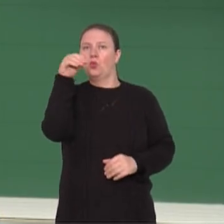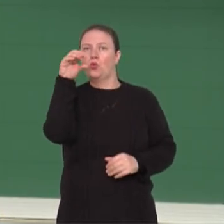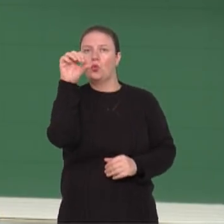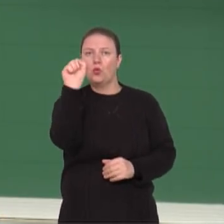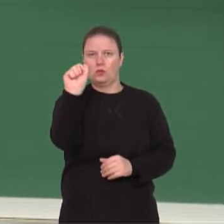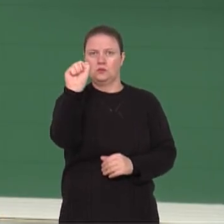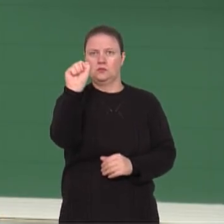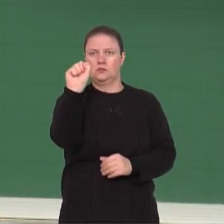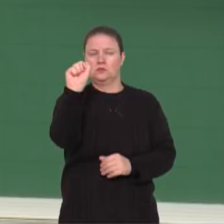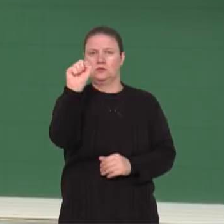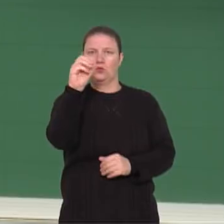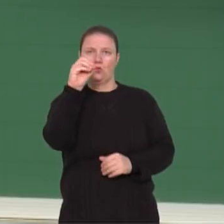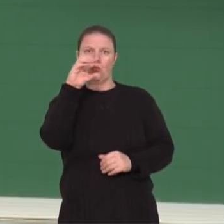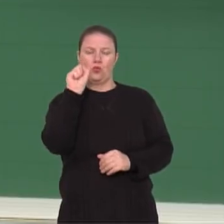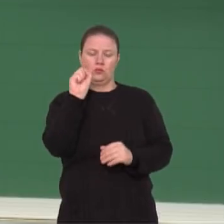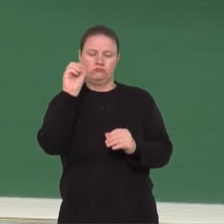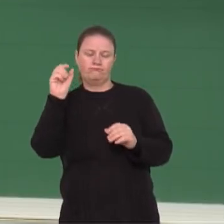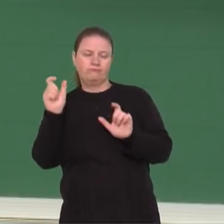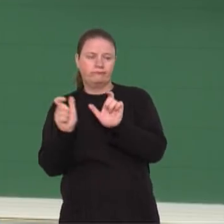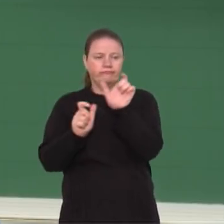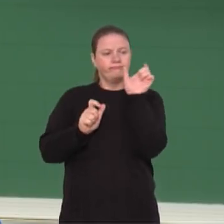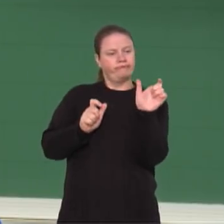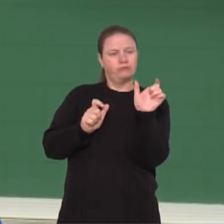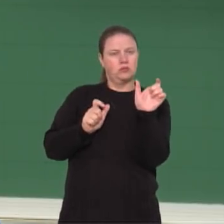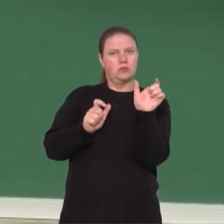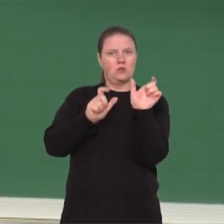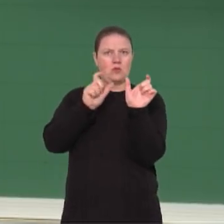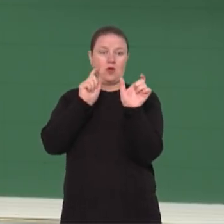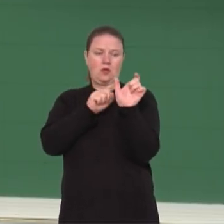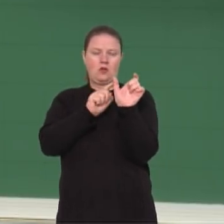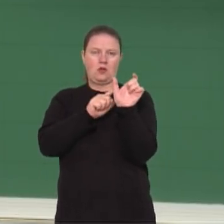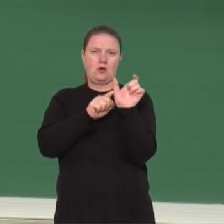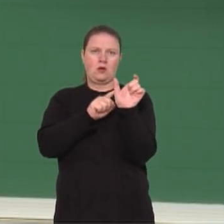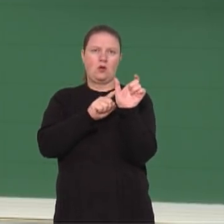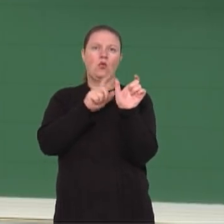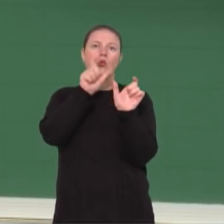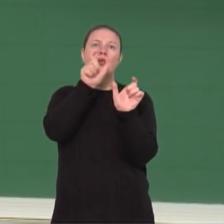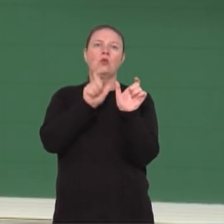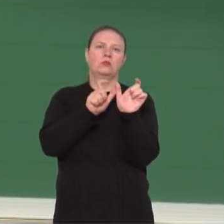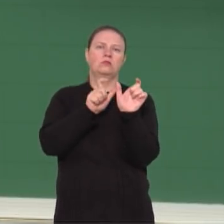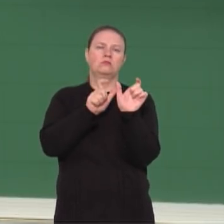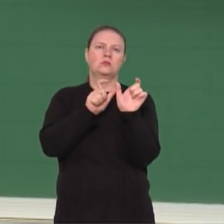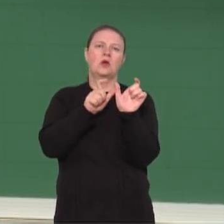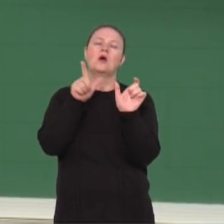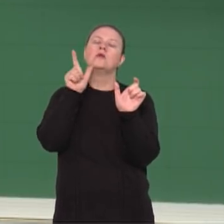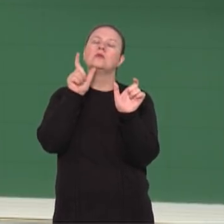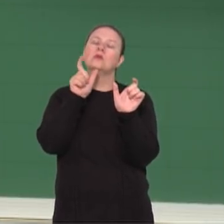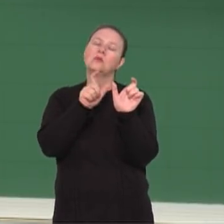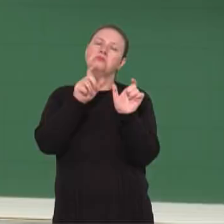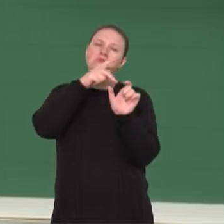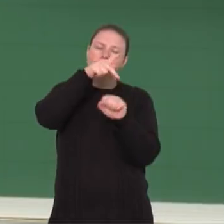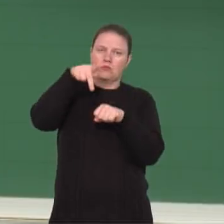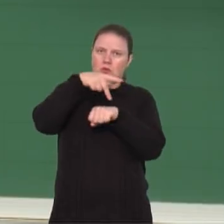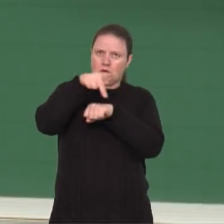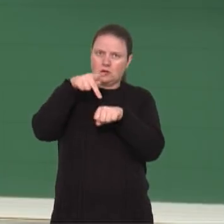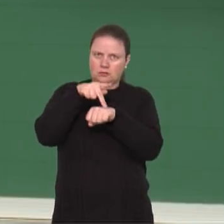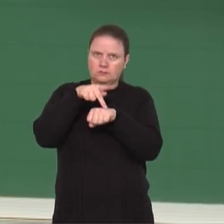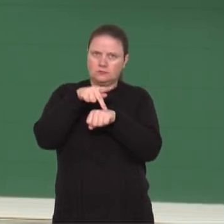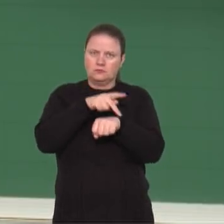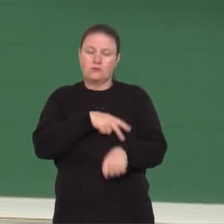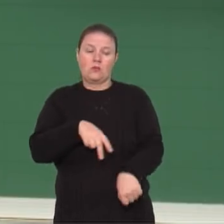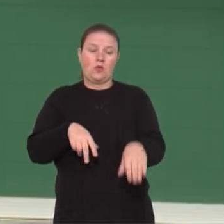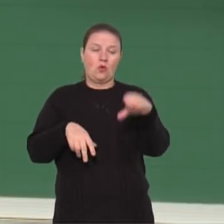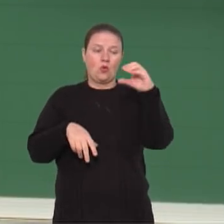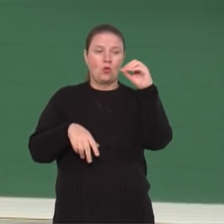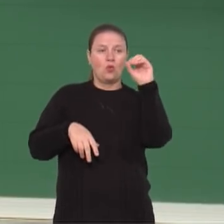artigo definido, na frente desse substantivo próprio, na frente do nome do país, Estados Unidos, se eu coloquei o